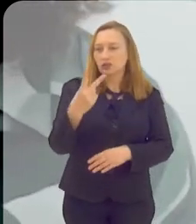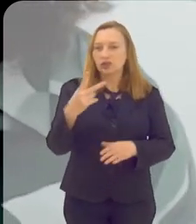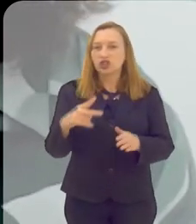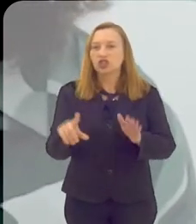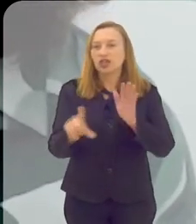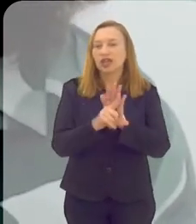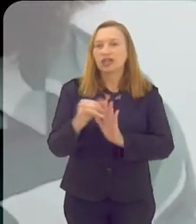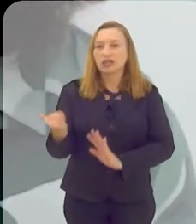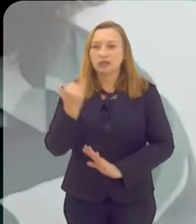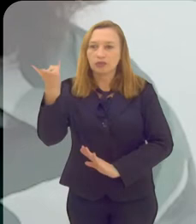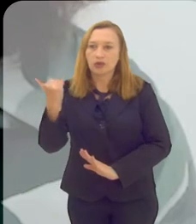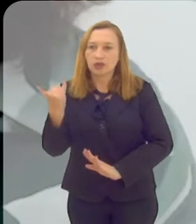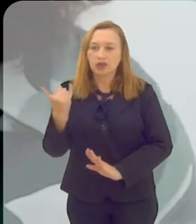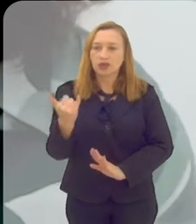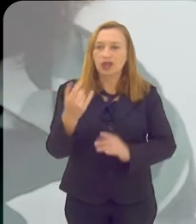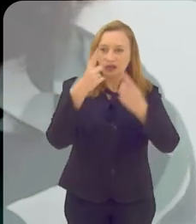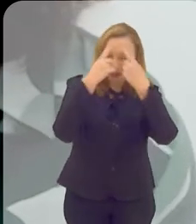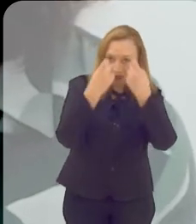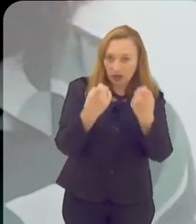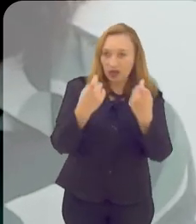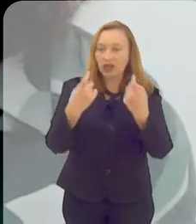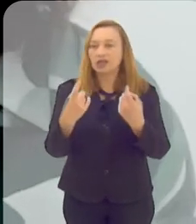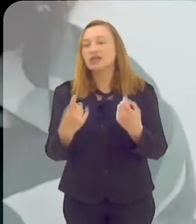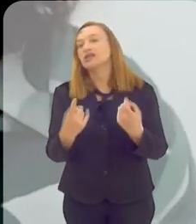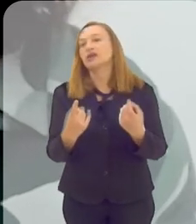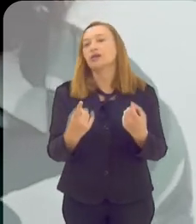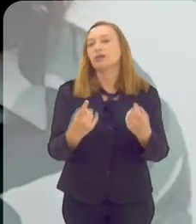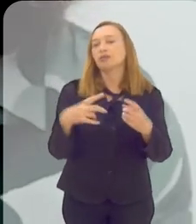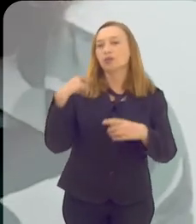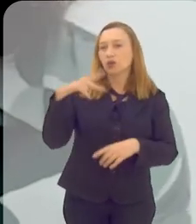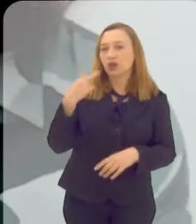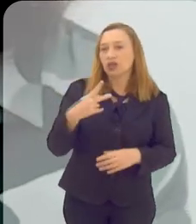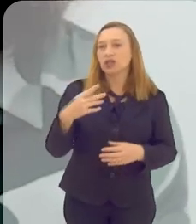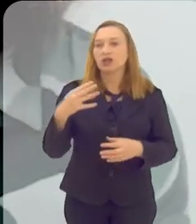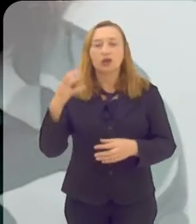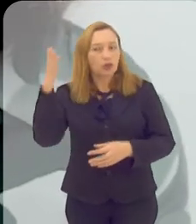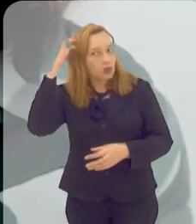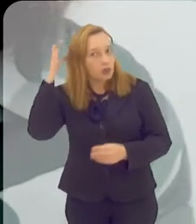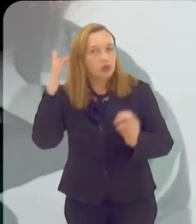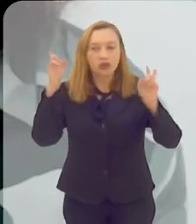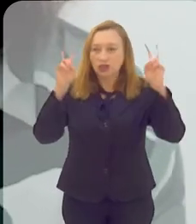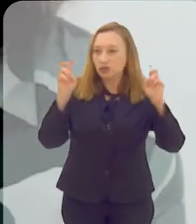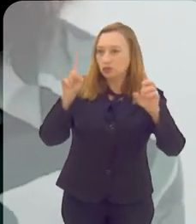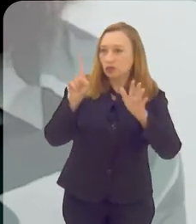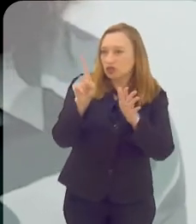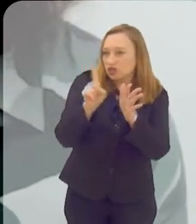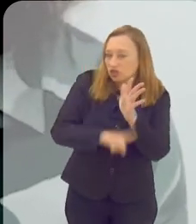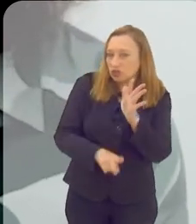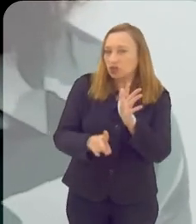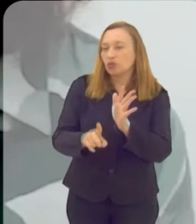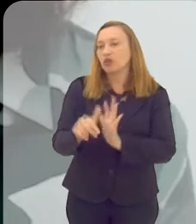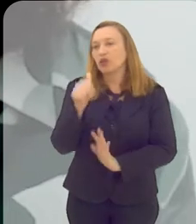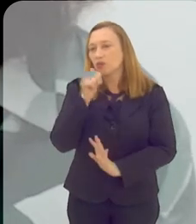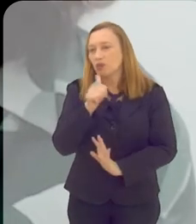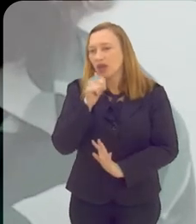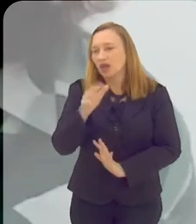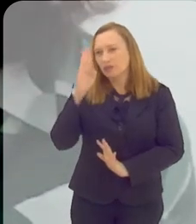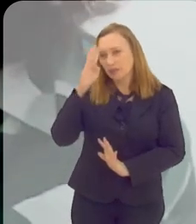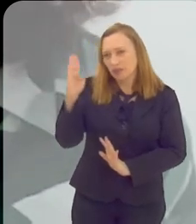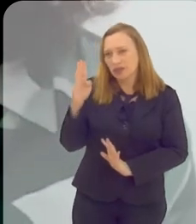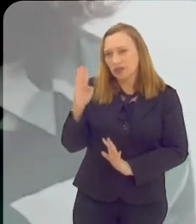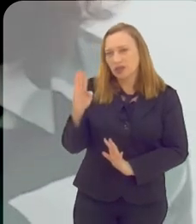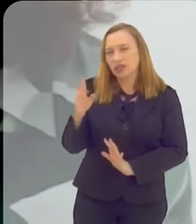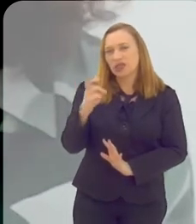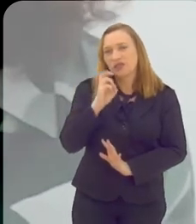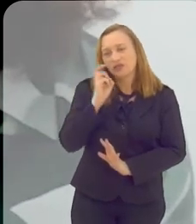de duas leis importantes, uma sobre a violência política, né? Então punindo questões que possam diminuir e